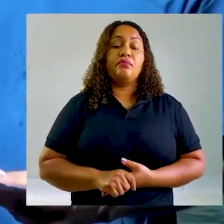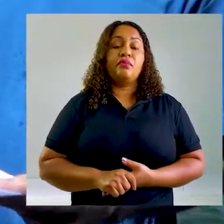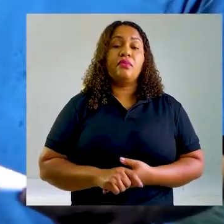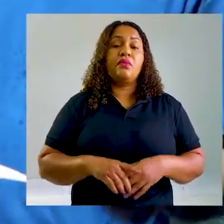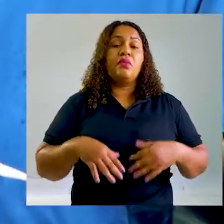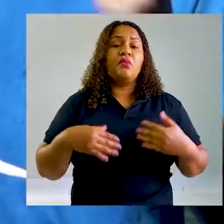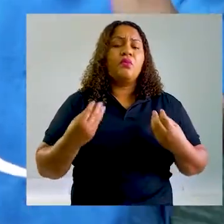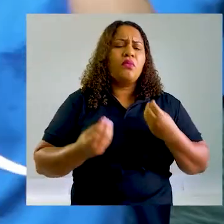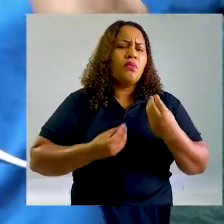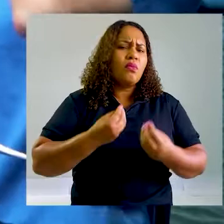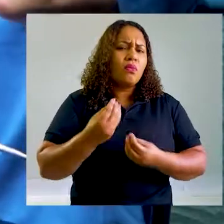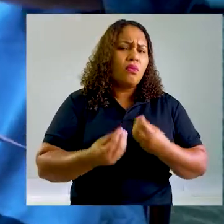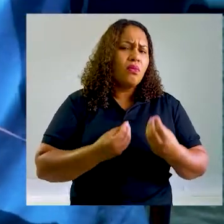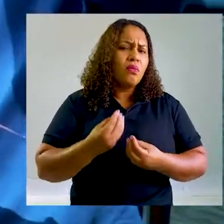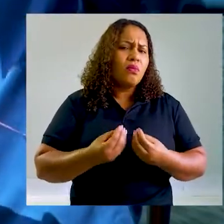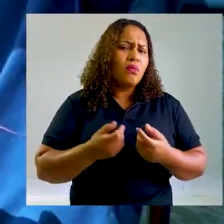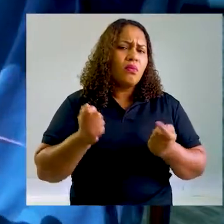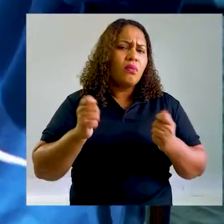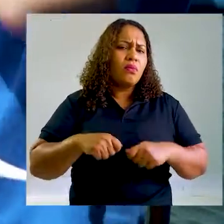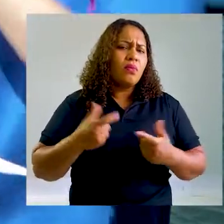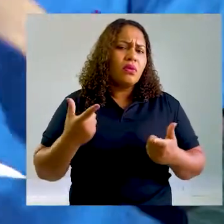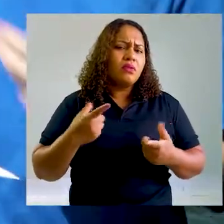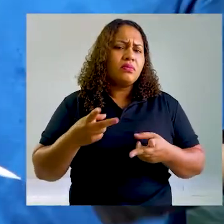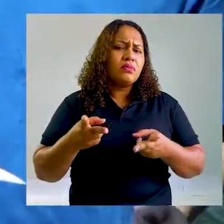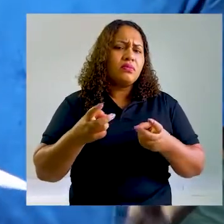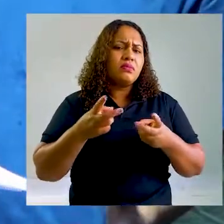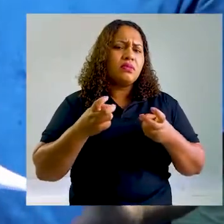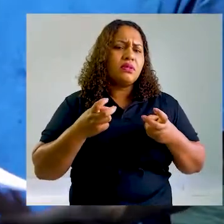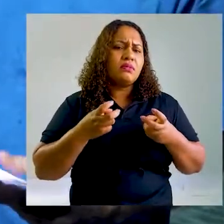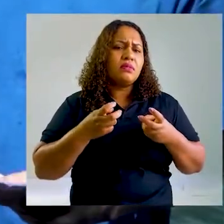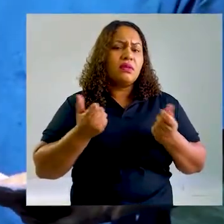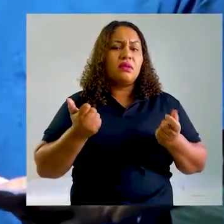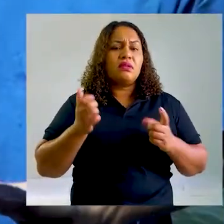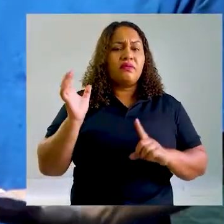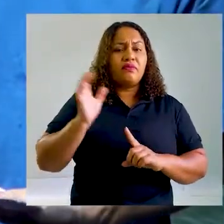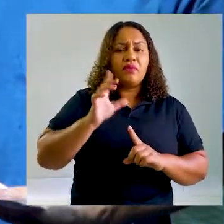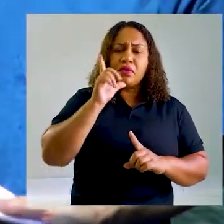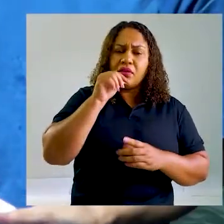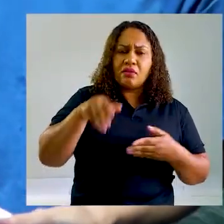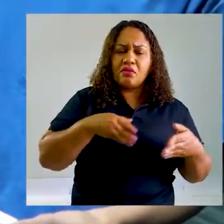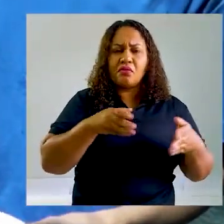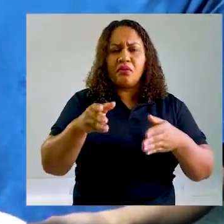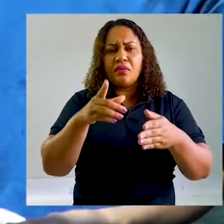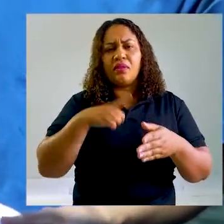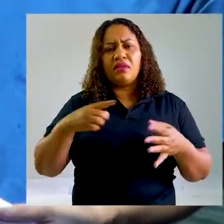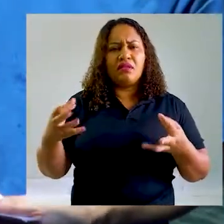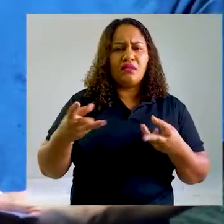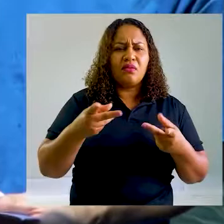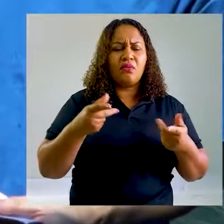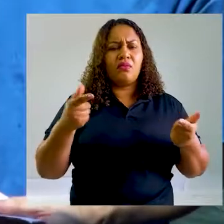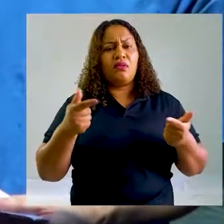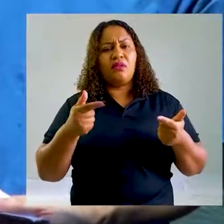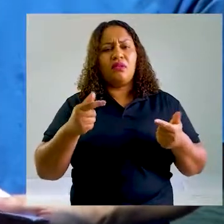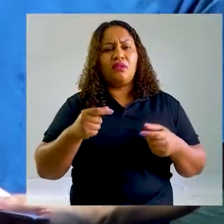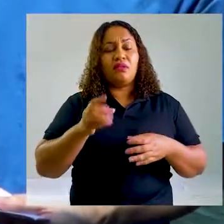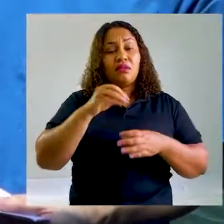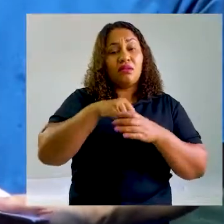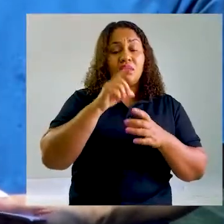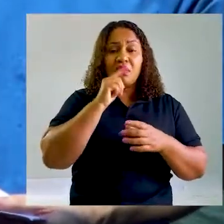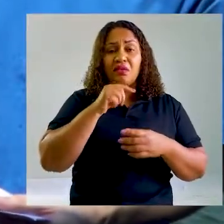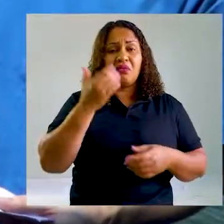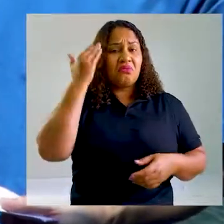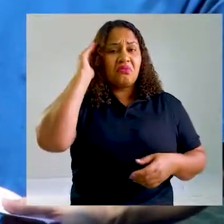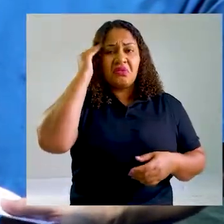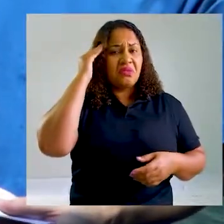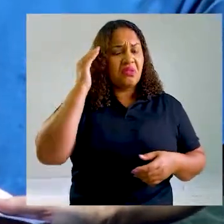Em que nível de intervenção o rio pode sofrer para manter, né, a qualidade mínima necessária para a